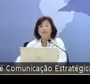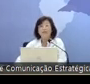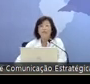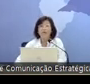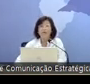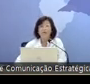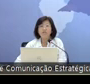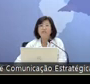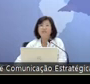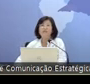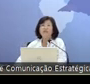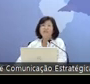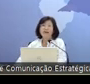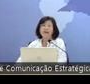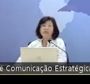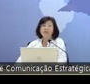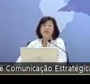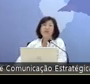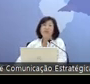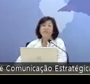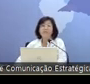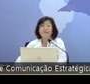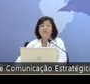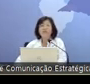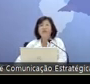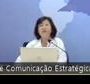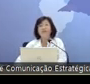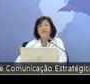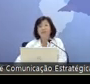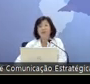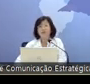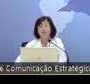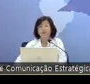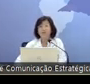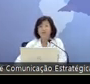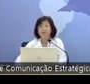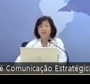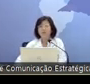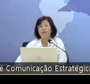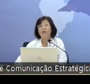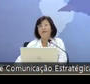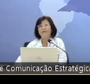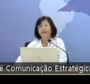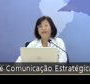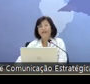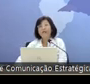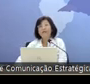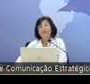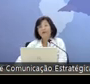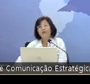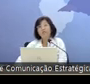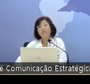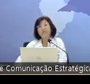toda criança com menos de 13 anos de idade que apresente evidência Laboratorial de infecção pelo HIV